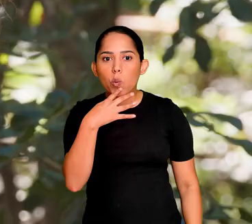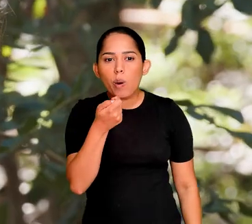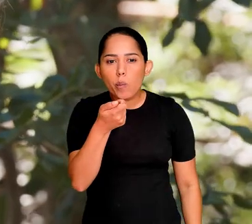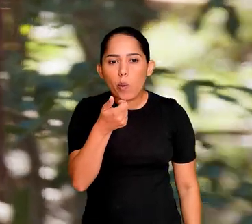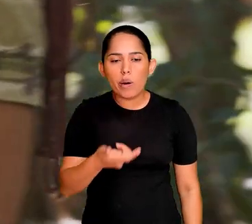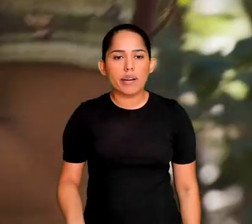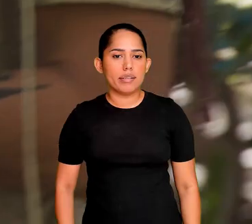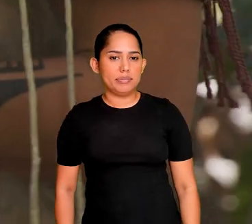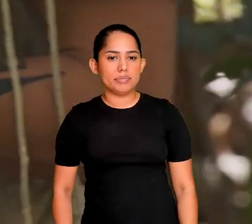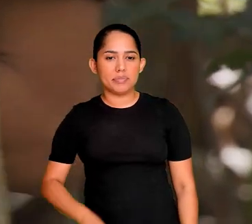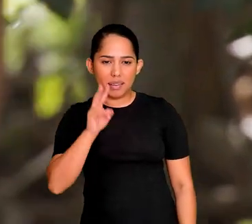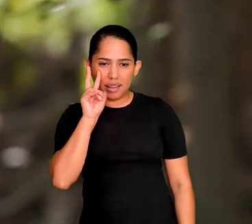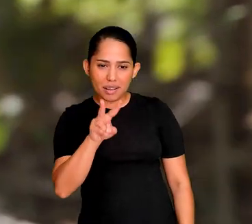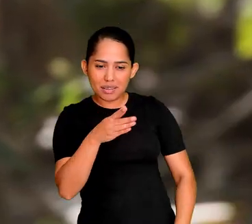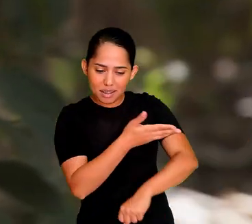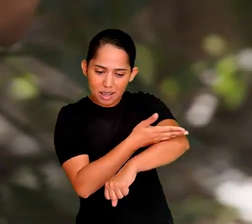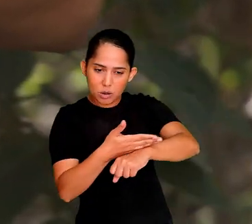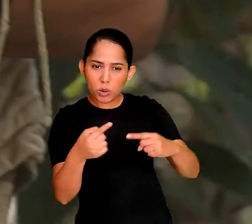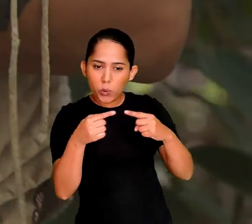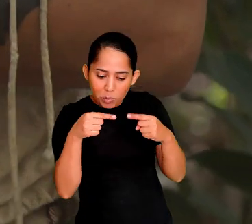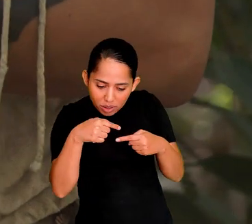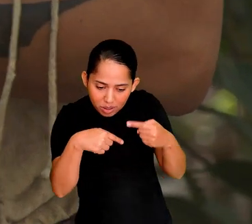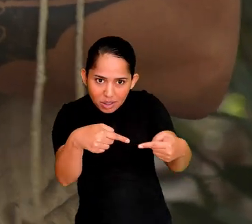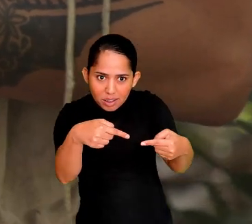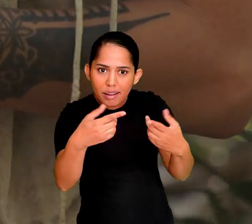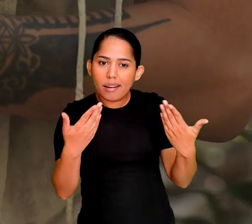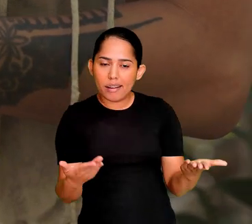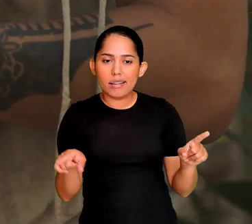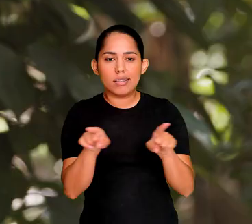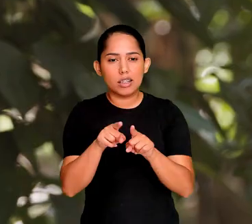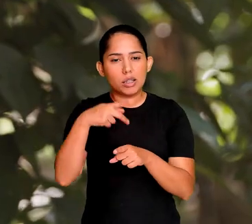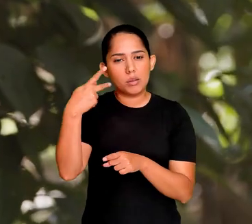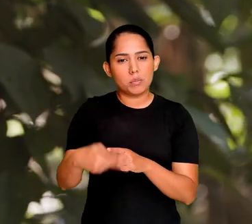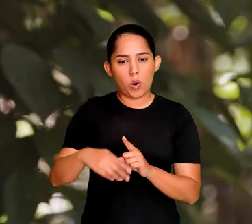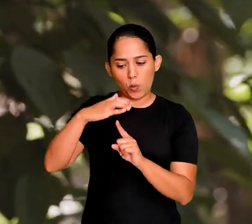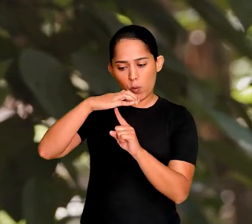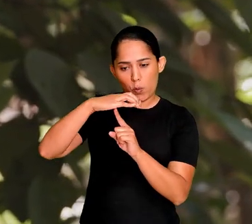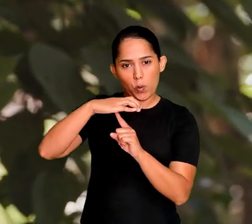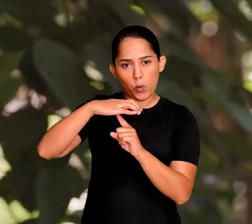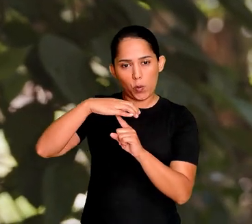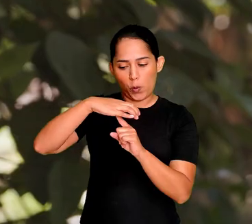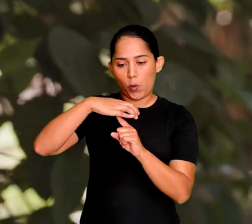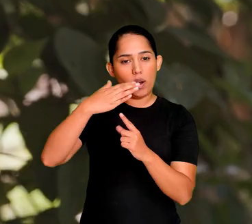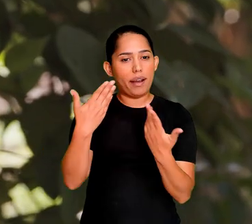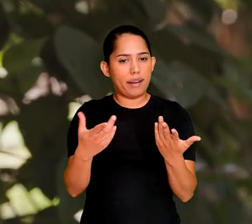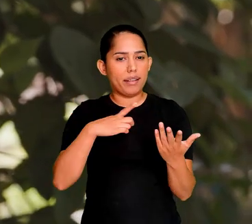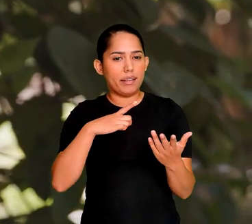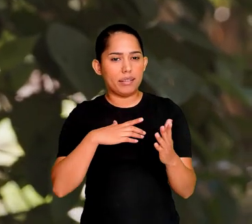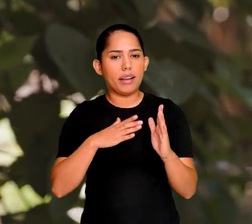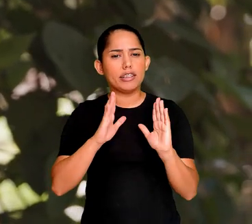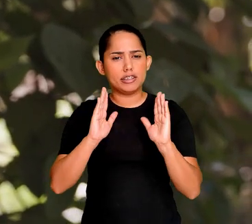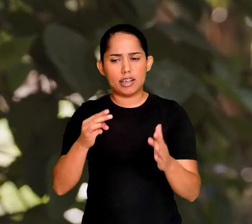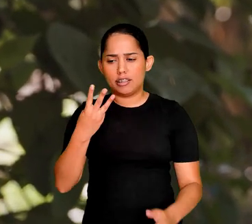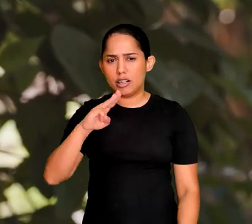né? E essa parte branca que a gente está vendo é a parte reprodutiva do cogumelo. Inclusive, a gente tem mais